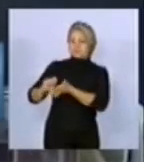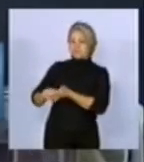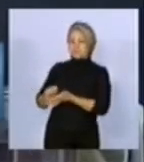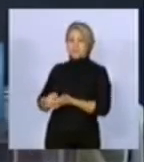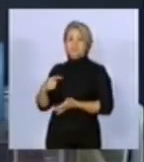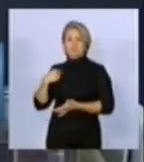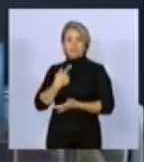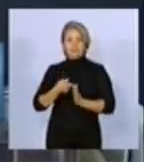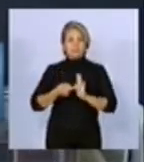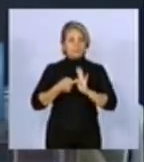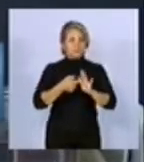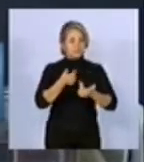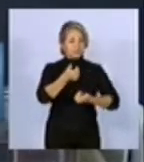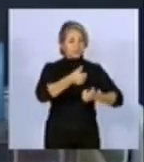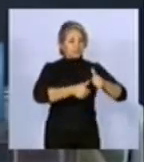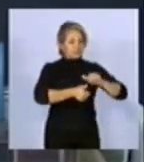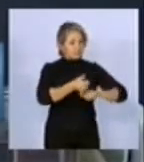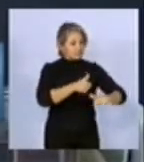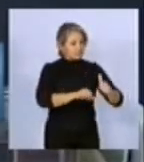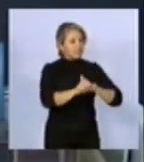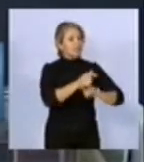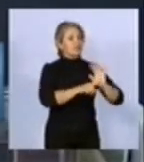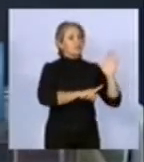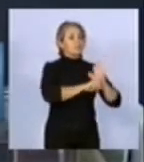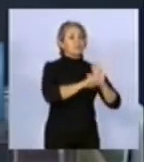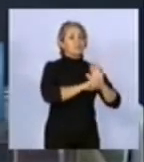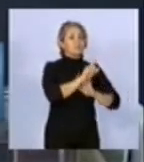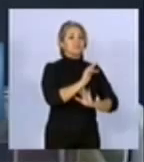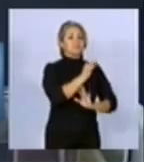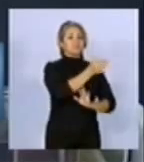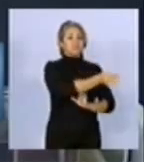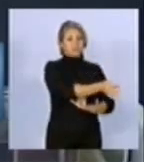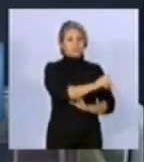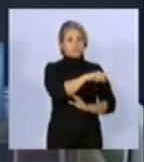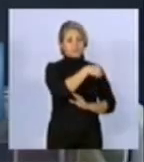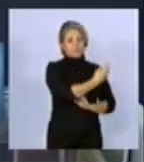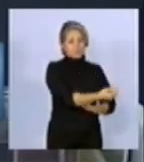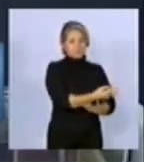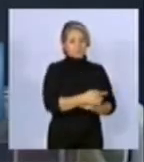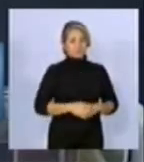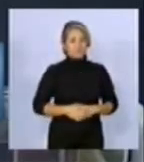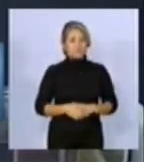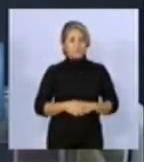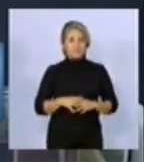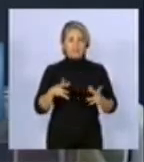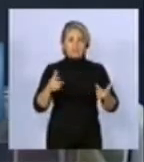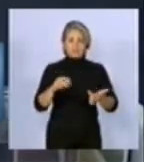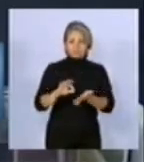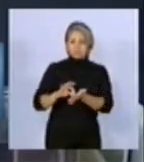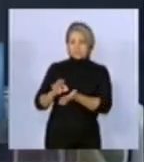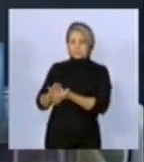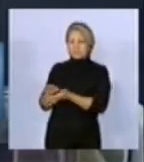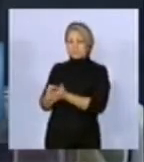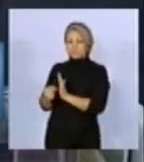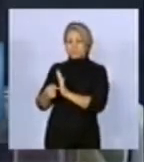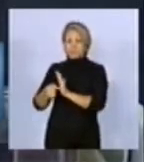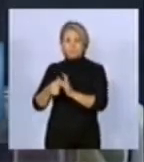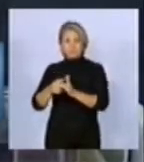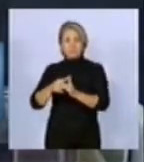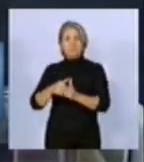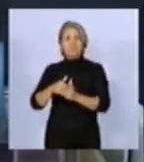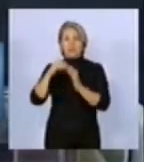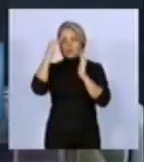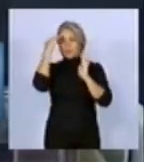disponíveis para avaliação e consulta posteriormente né Eh esses registros seguiram efetivamente todo o